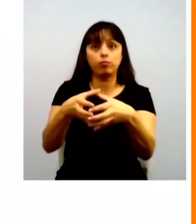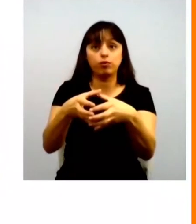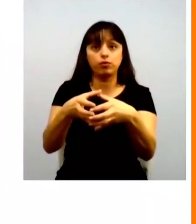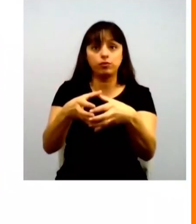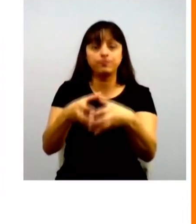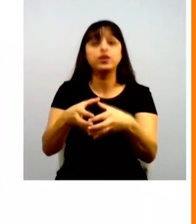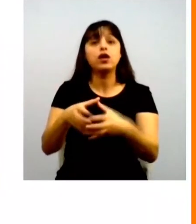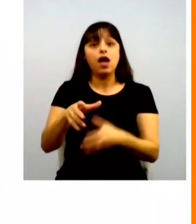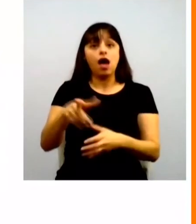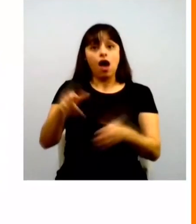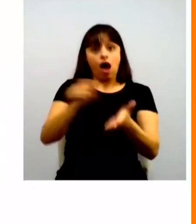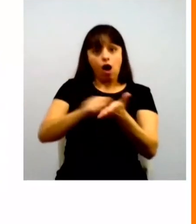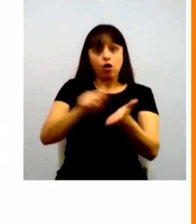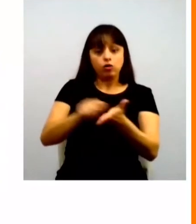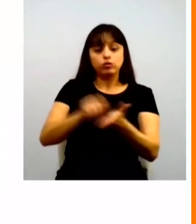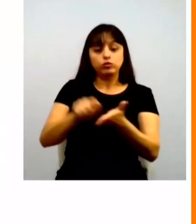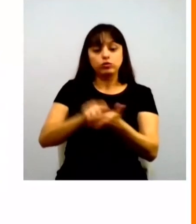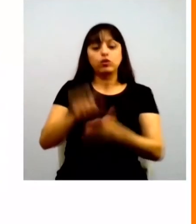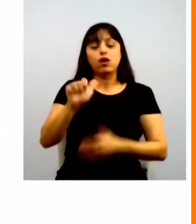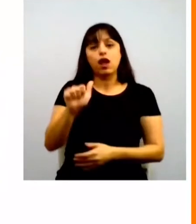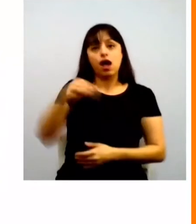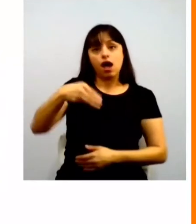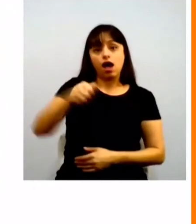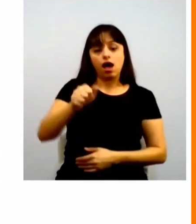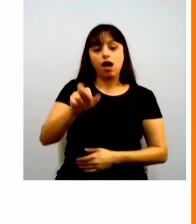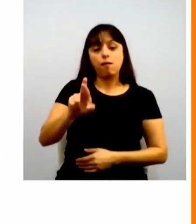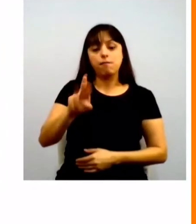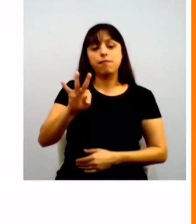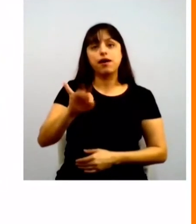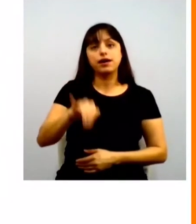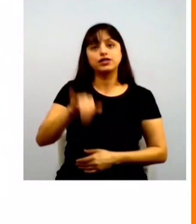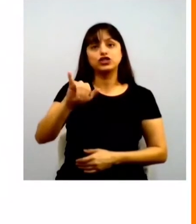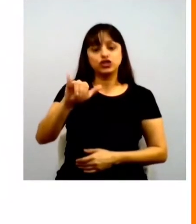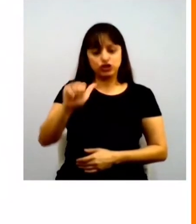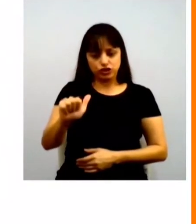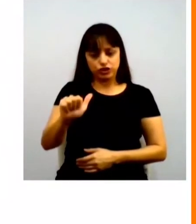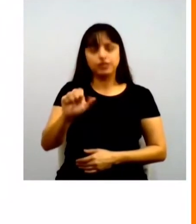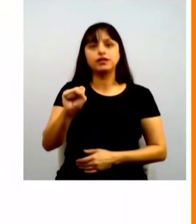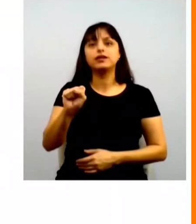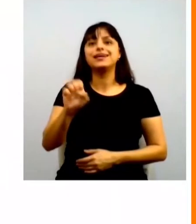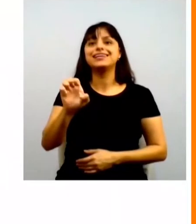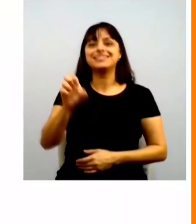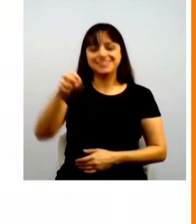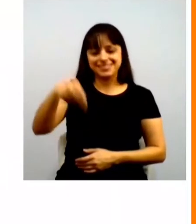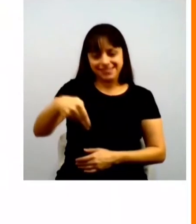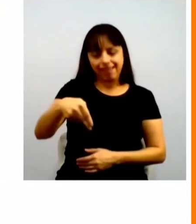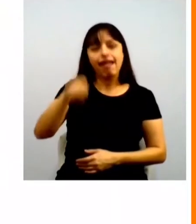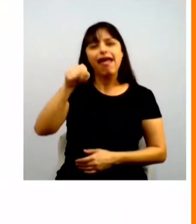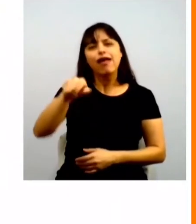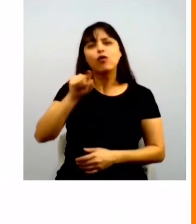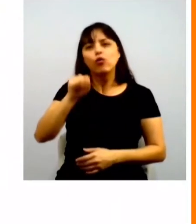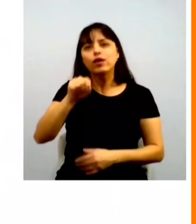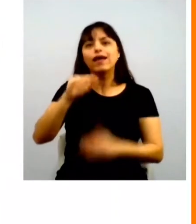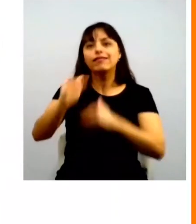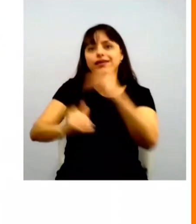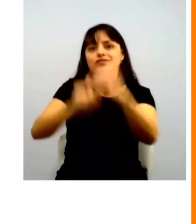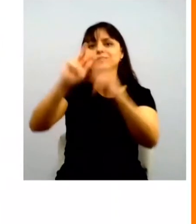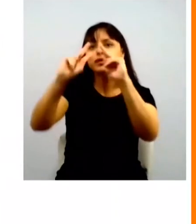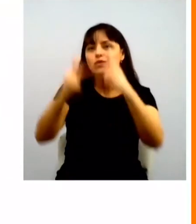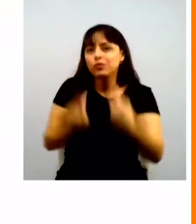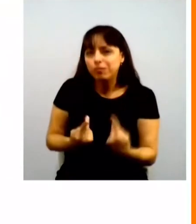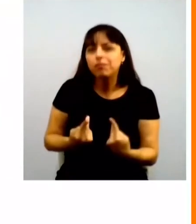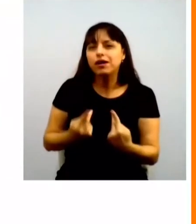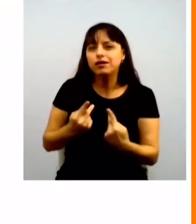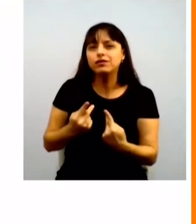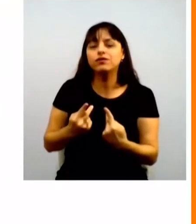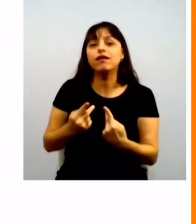deste conceito de desenvolvimento humano sostenível que trabalhamos na atualidade. Também é